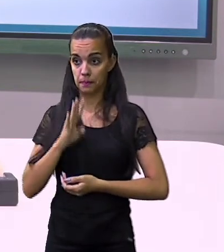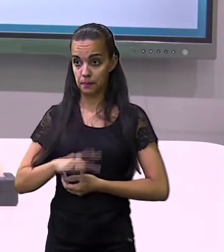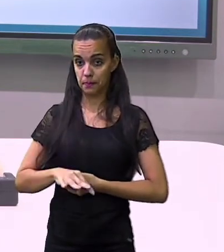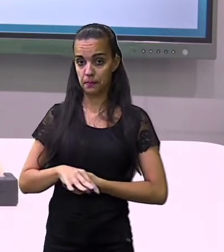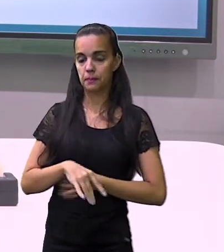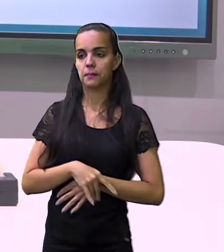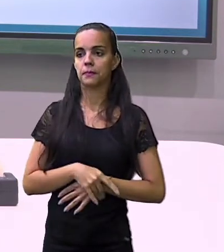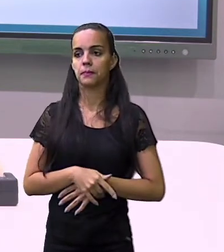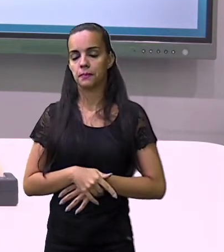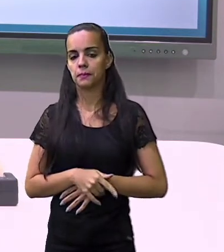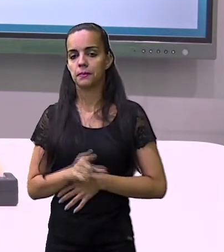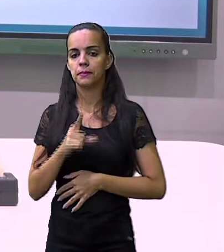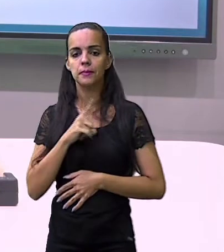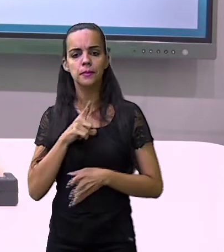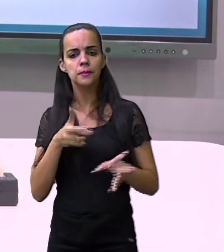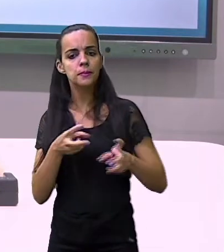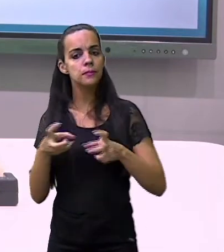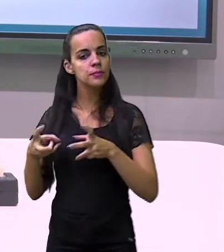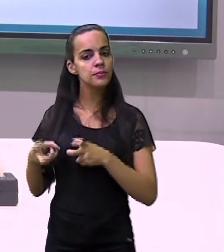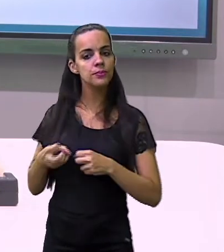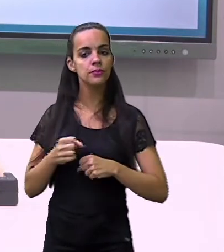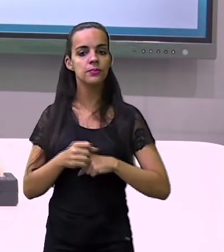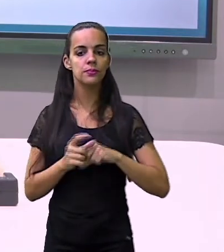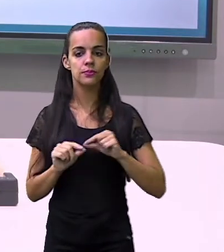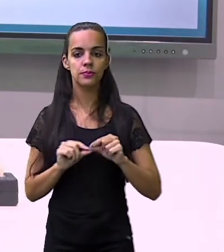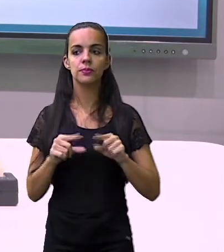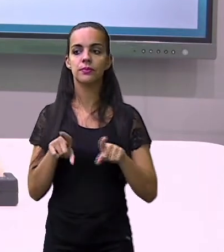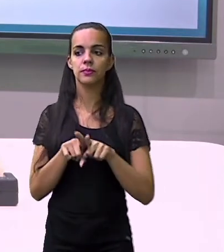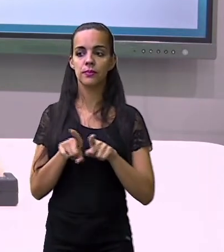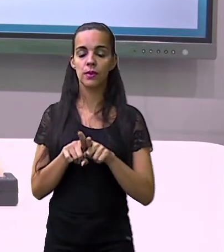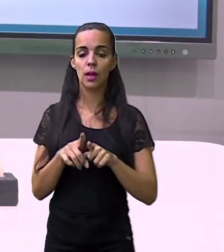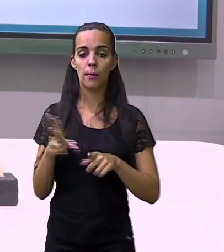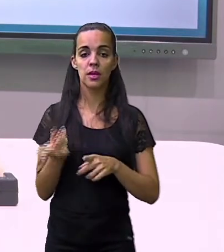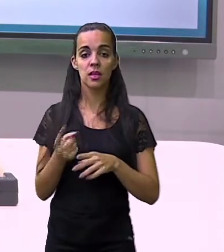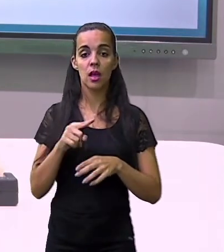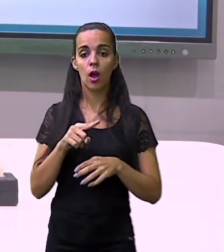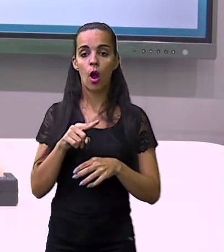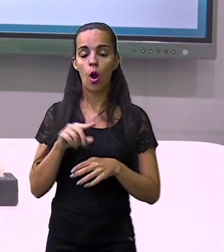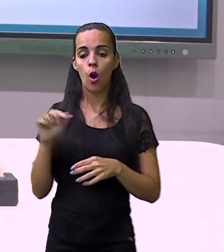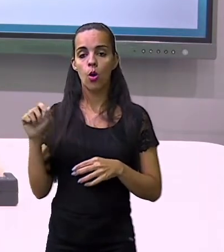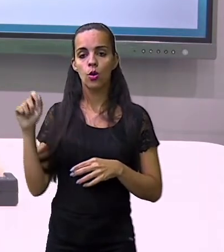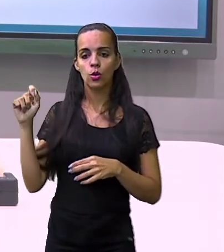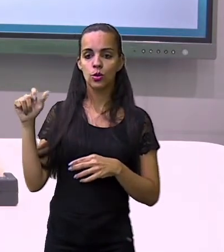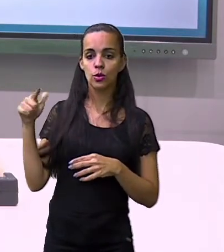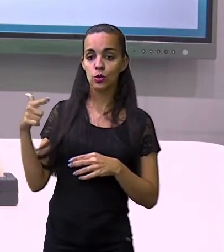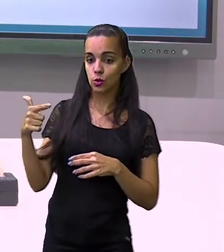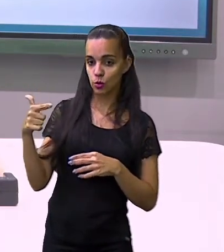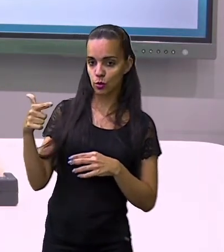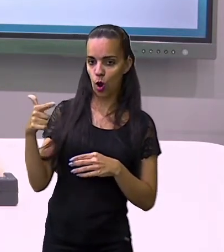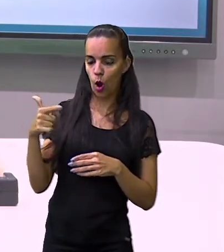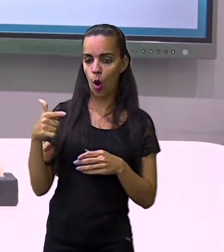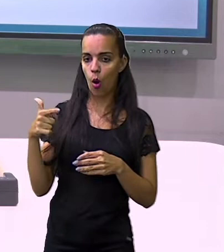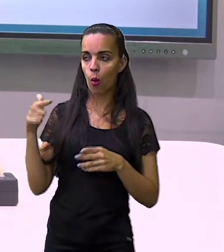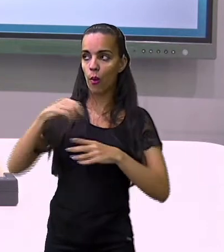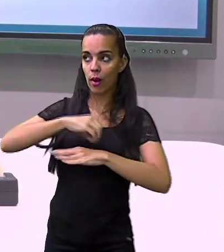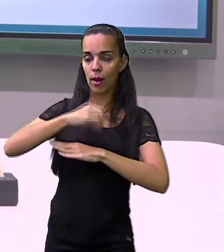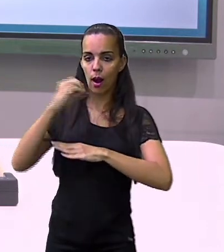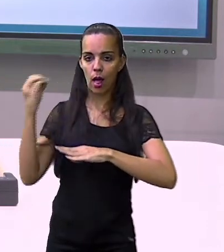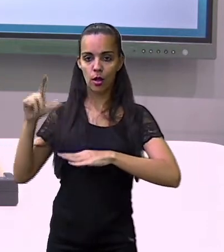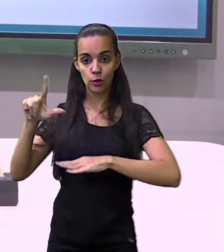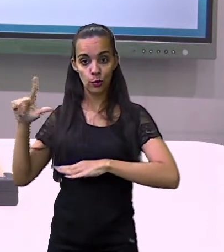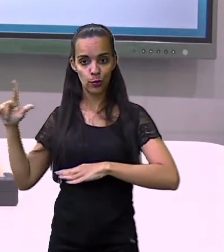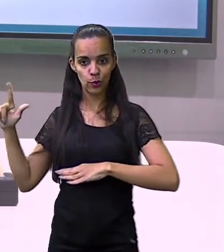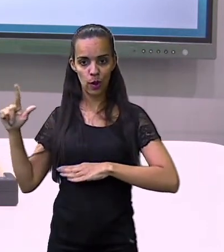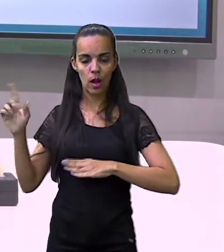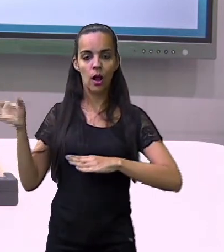horas, né, como o Sol ele nasce de um lado e ele se põe do outro, você percebe que às 16 horas o Sol